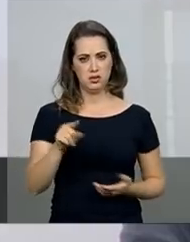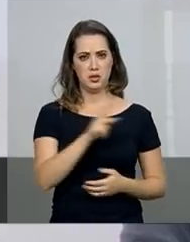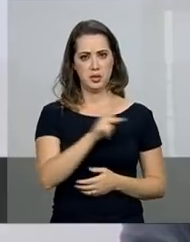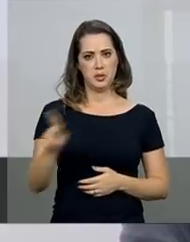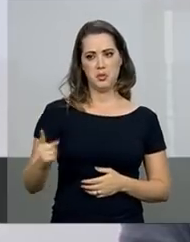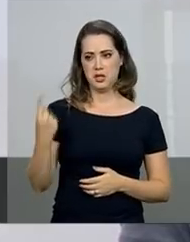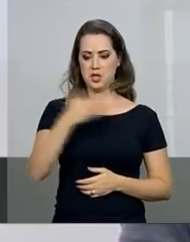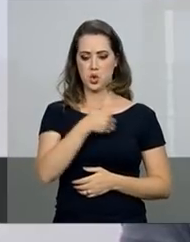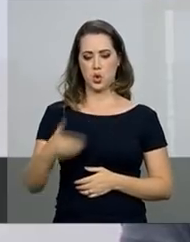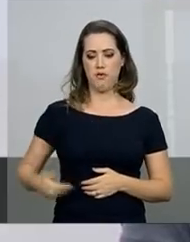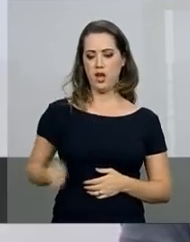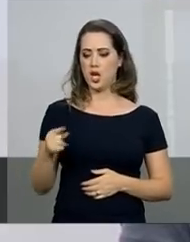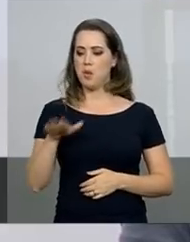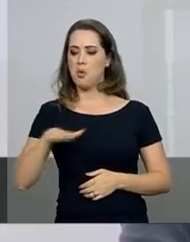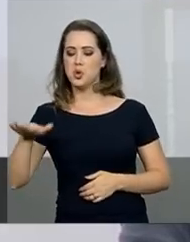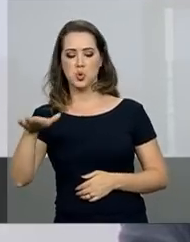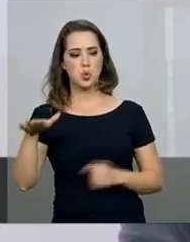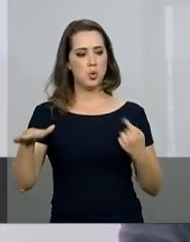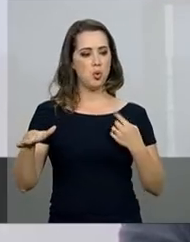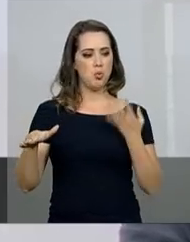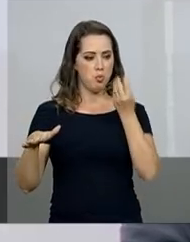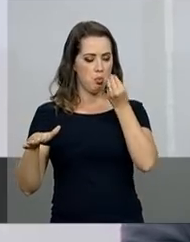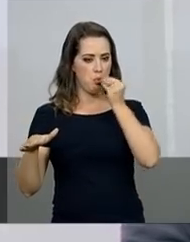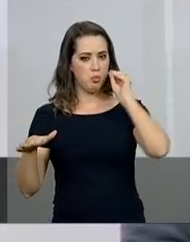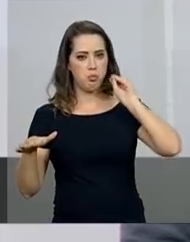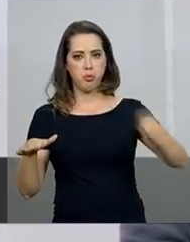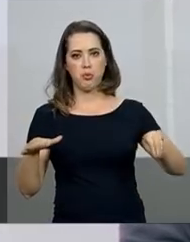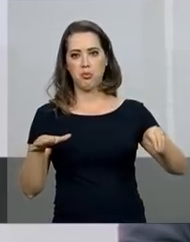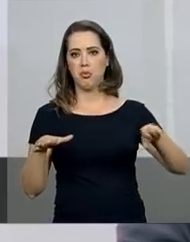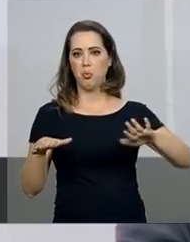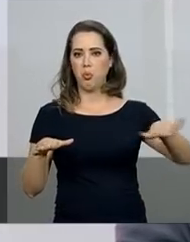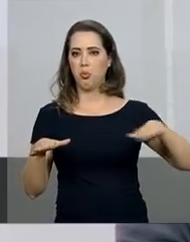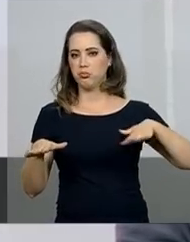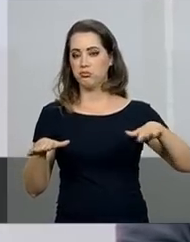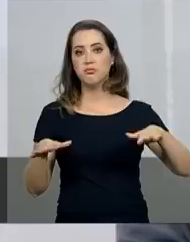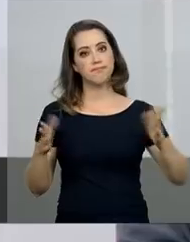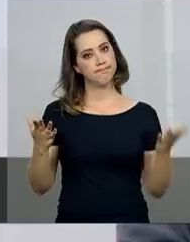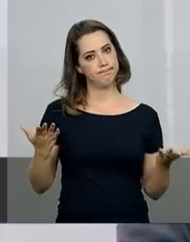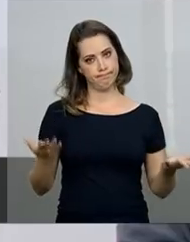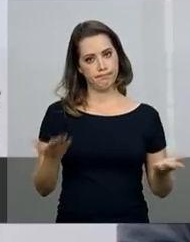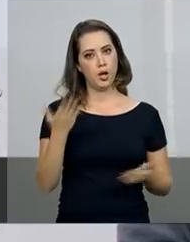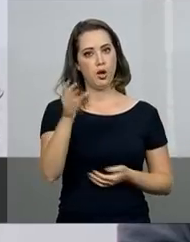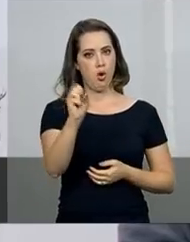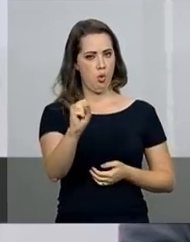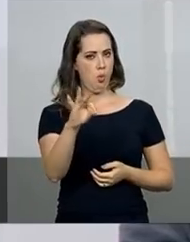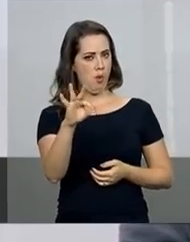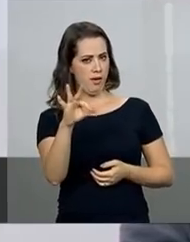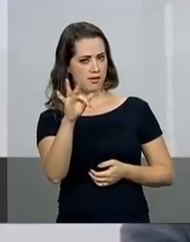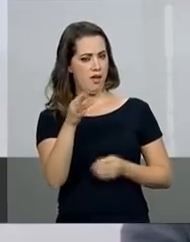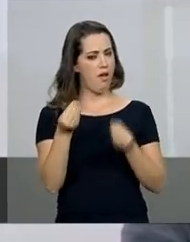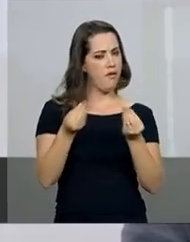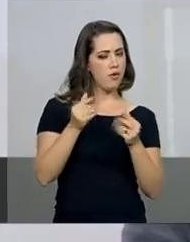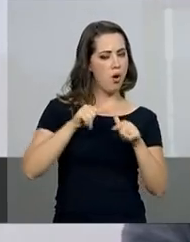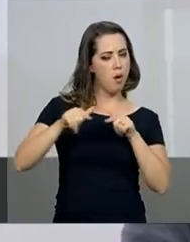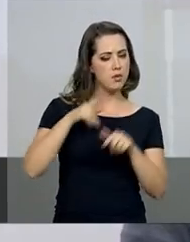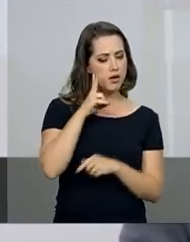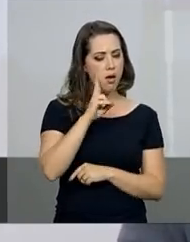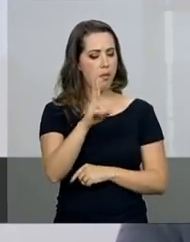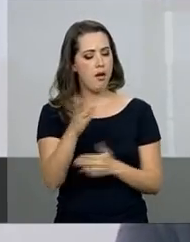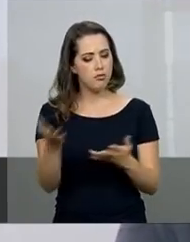governa um lado mas um governo para o outro e que o stf pode culpar seu papel do stf nesse processo para